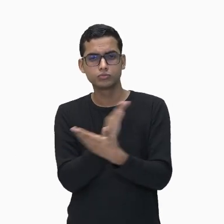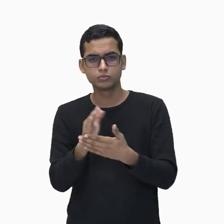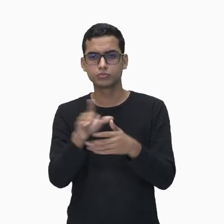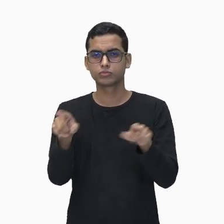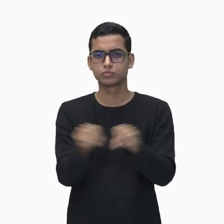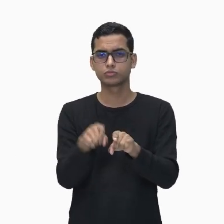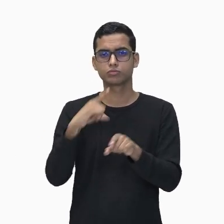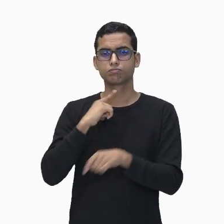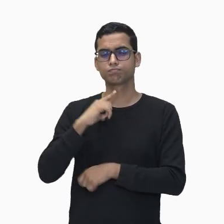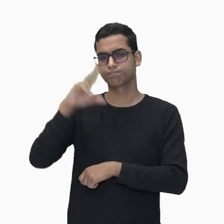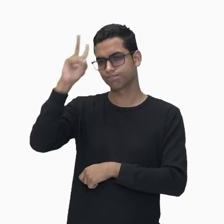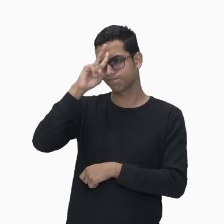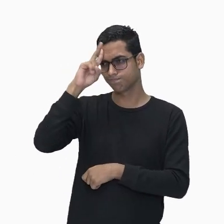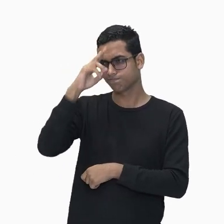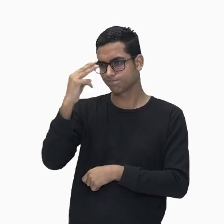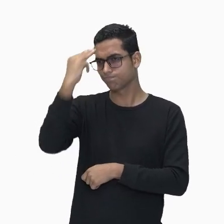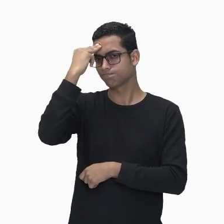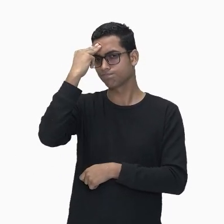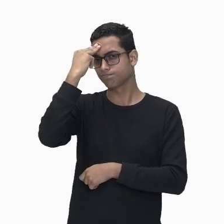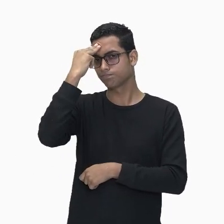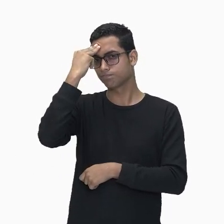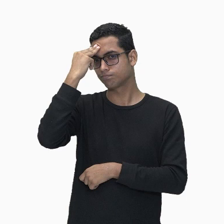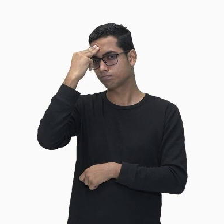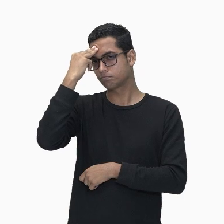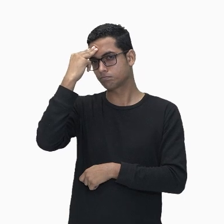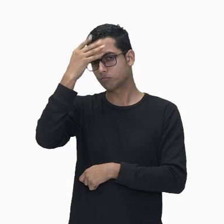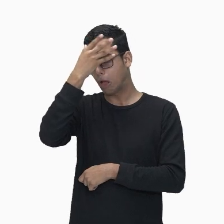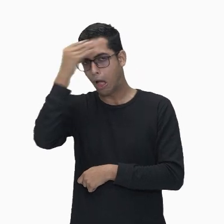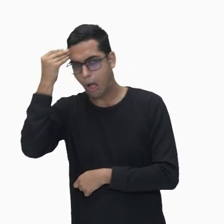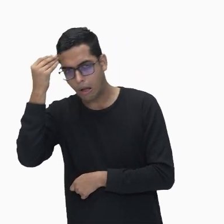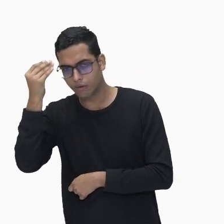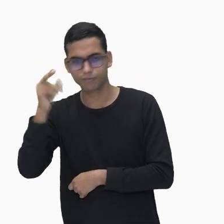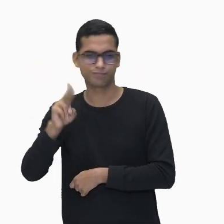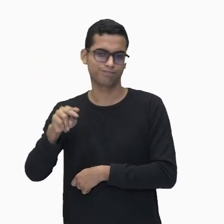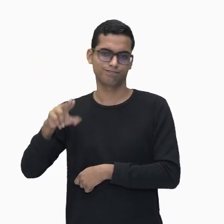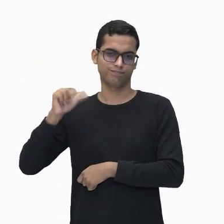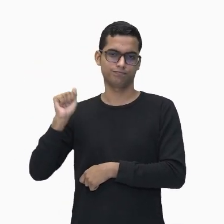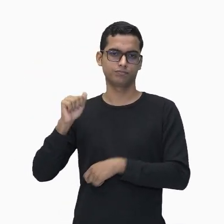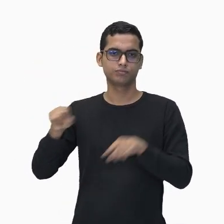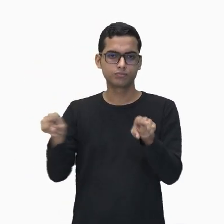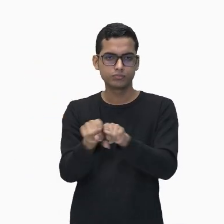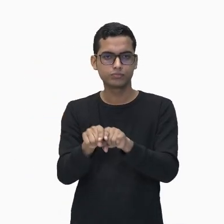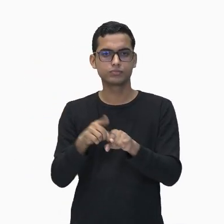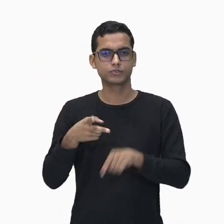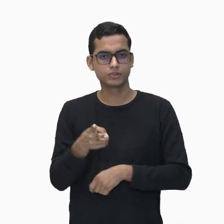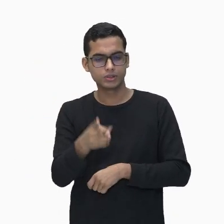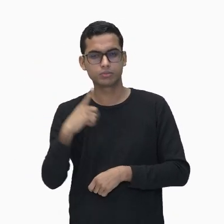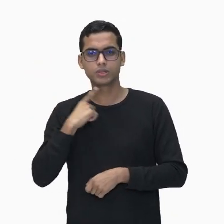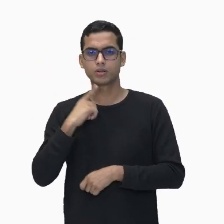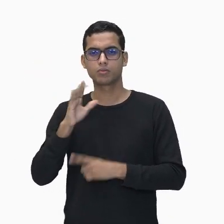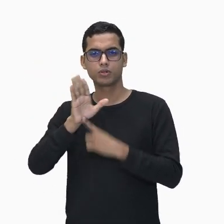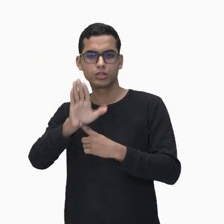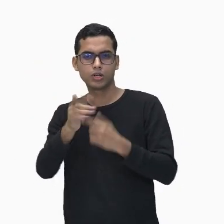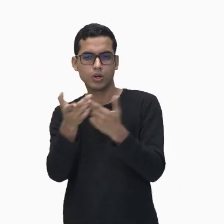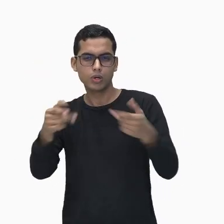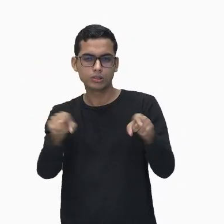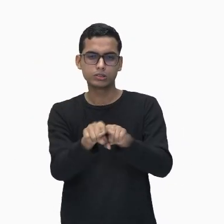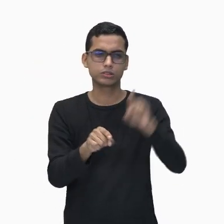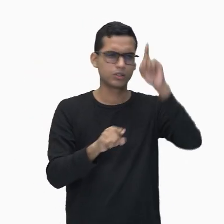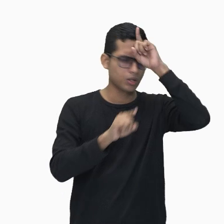não adormece. Sempre redimensionadas, as fronteiras entre a ficção e a realidade são